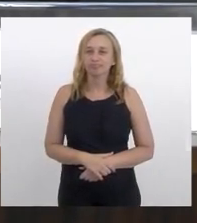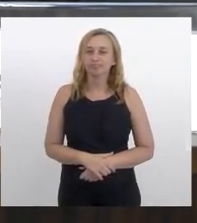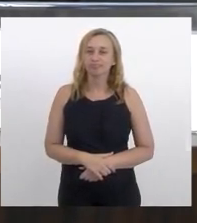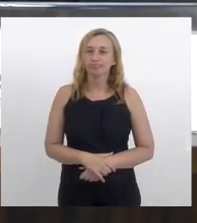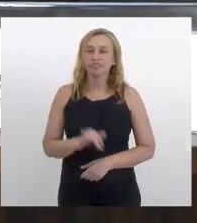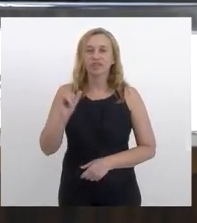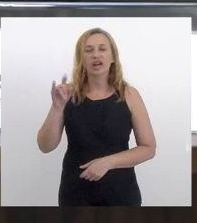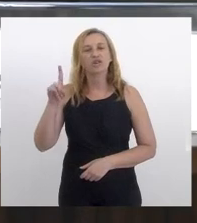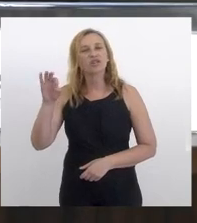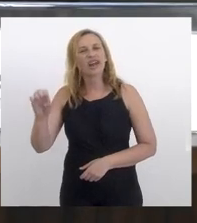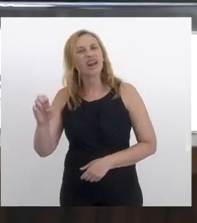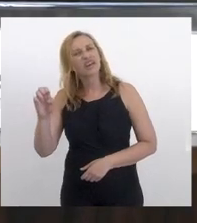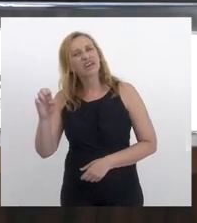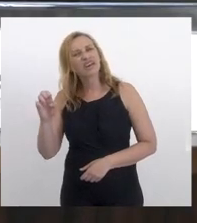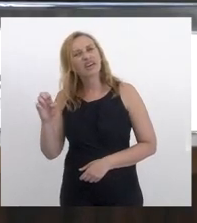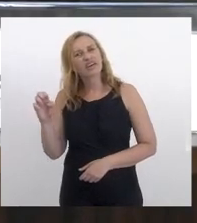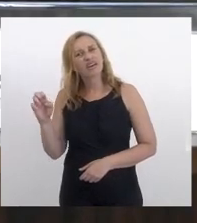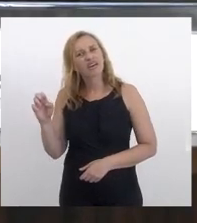Ayodele